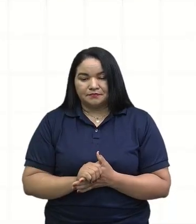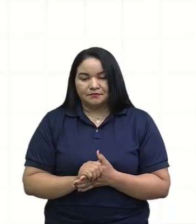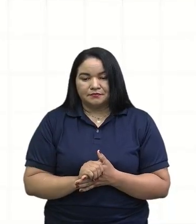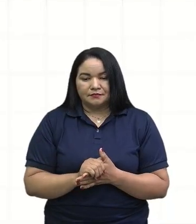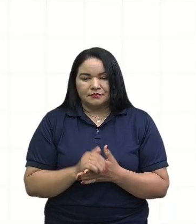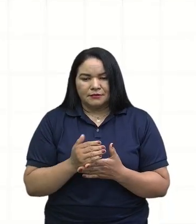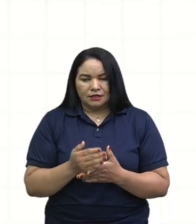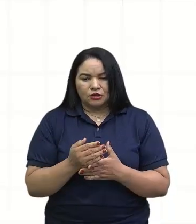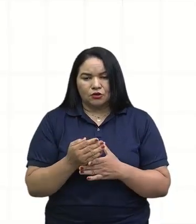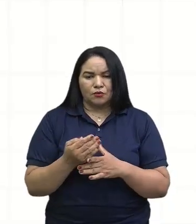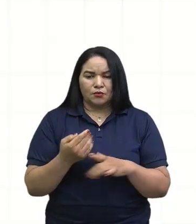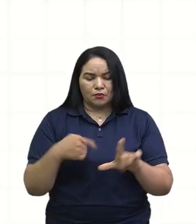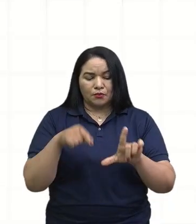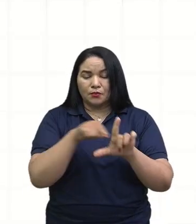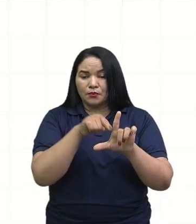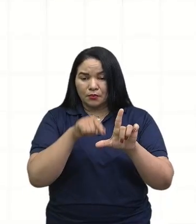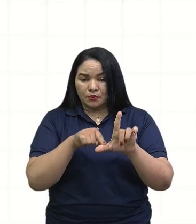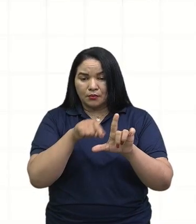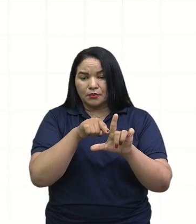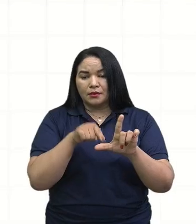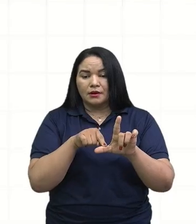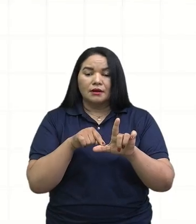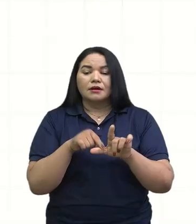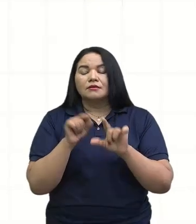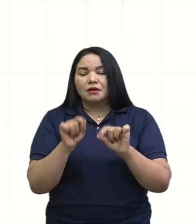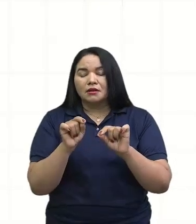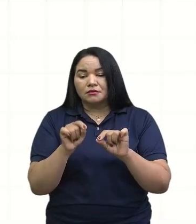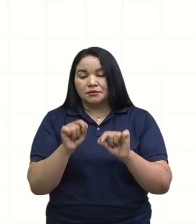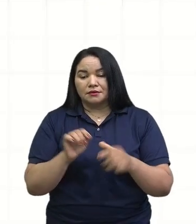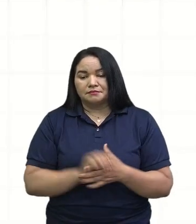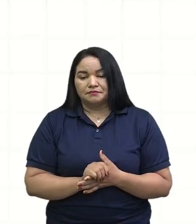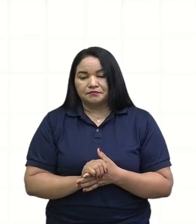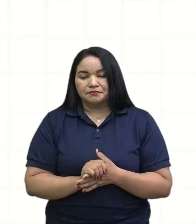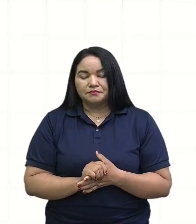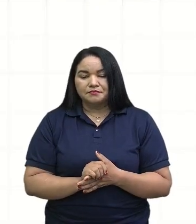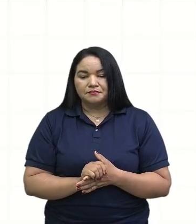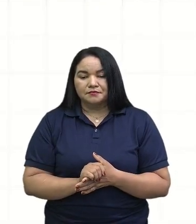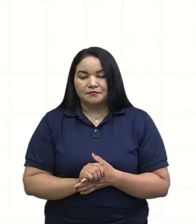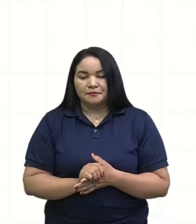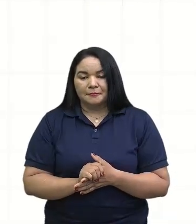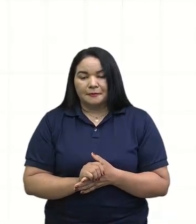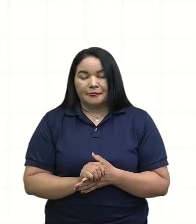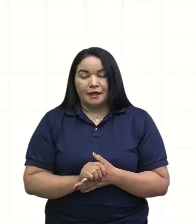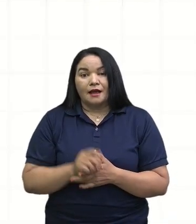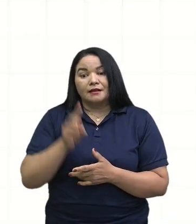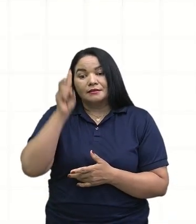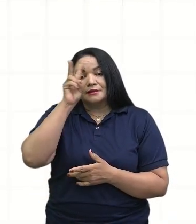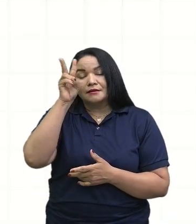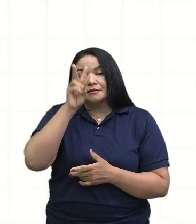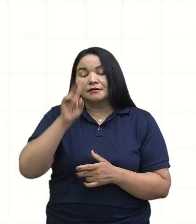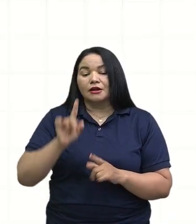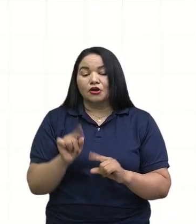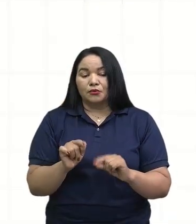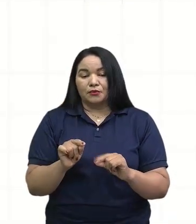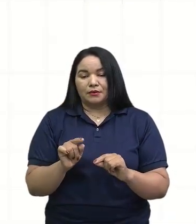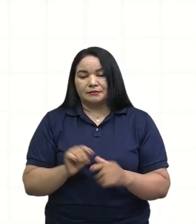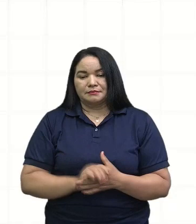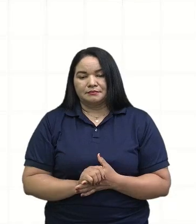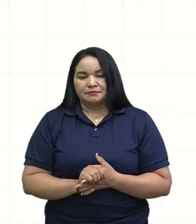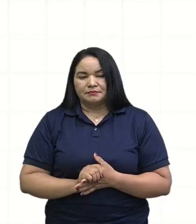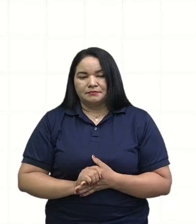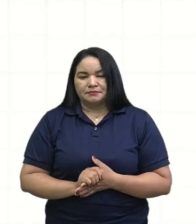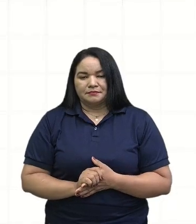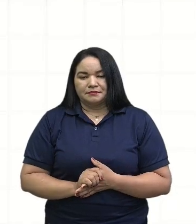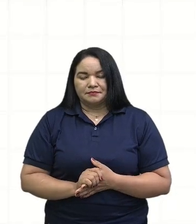que os ângulos são suplementares, você precisa lembrar uma coisa, tá legal? O que